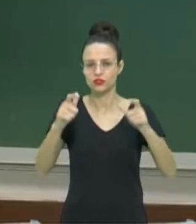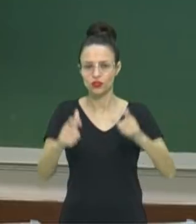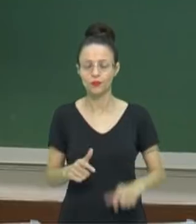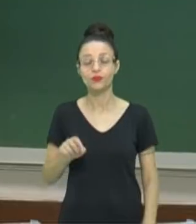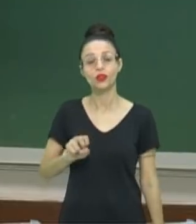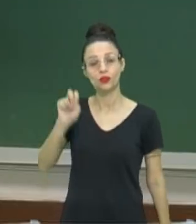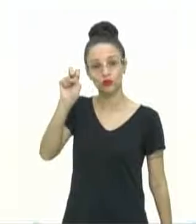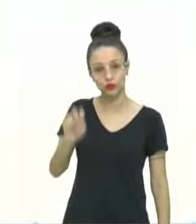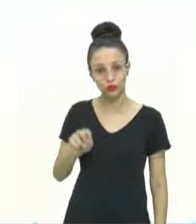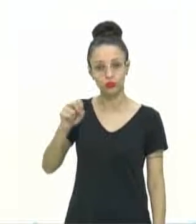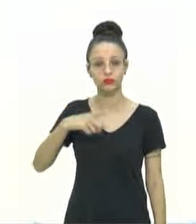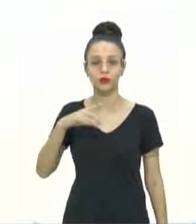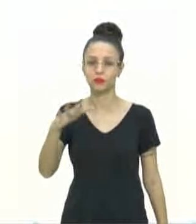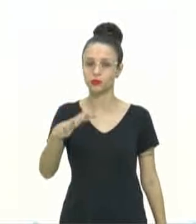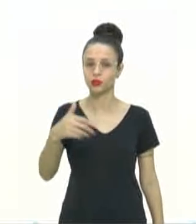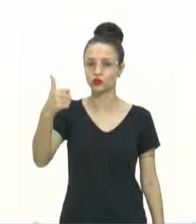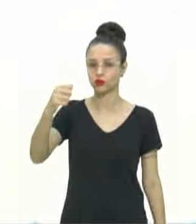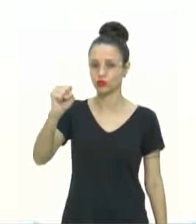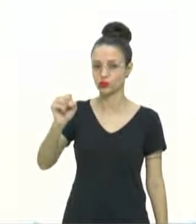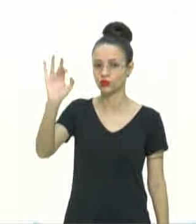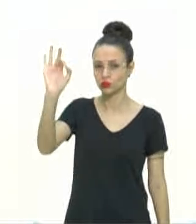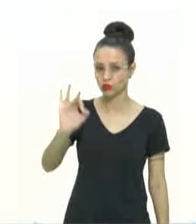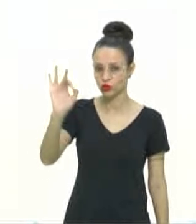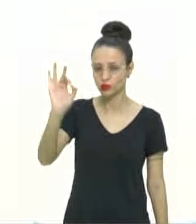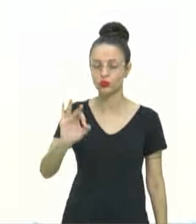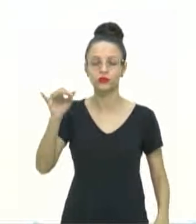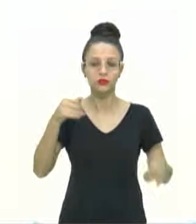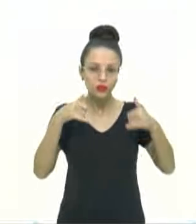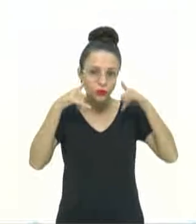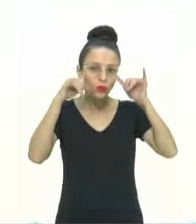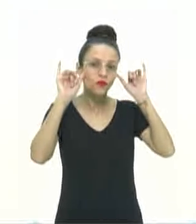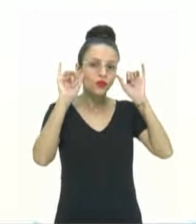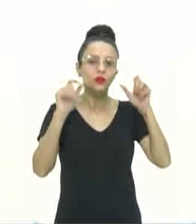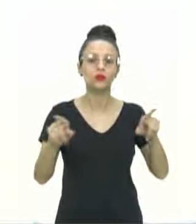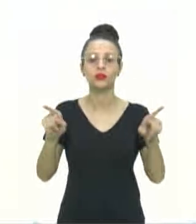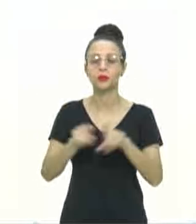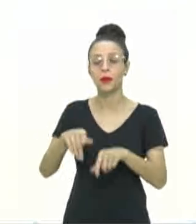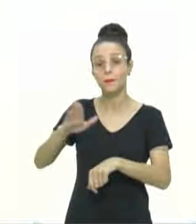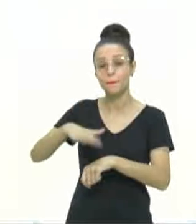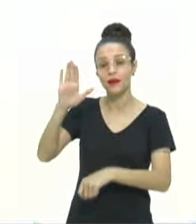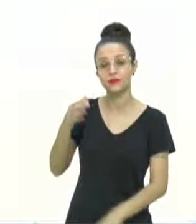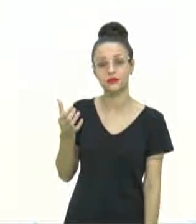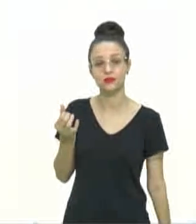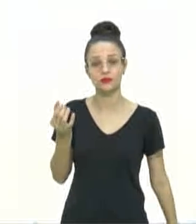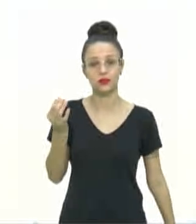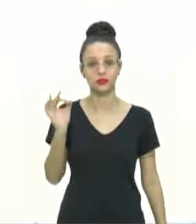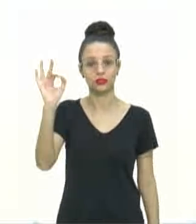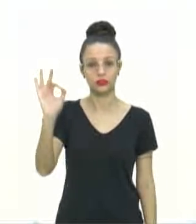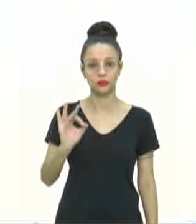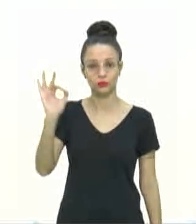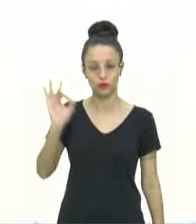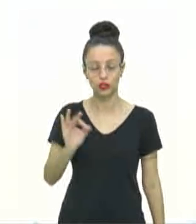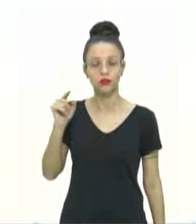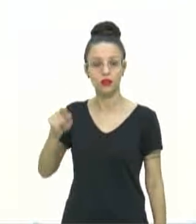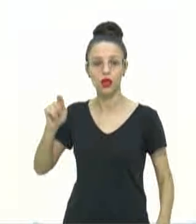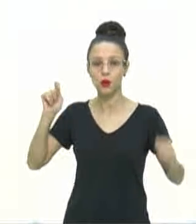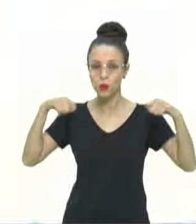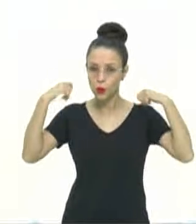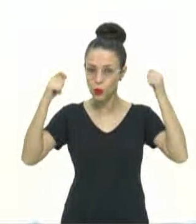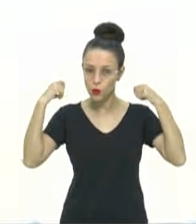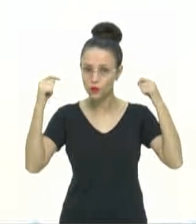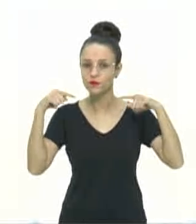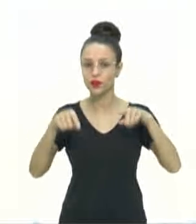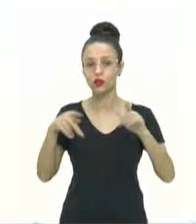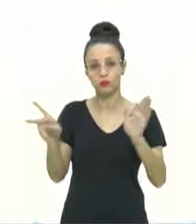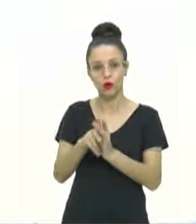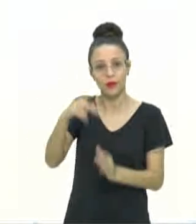sul tem lá cerca de 18% de bovinos e mais de 60% de ovinos dos que são criados